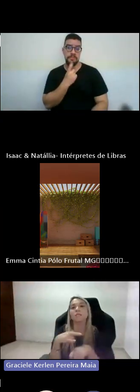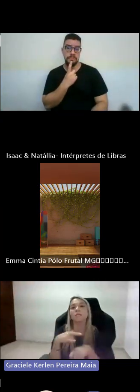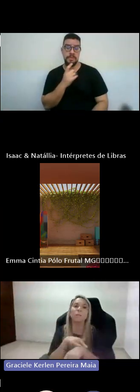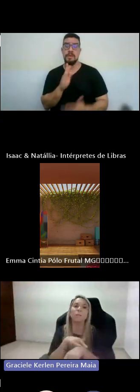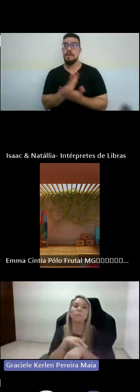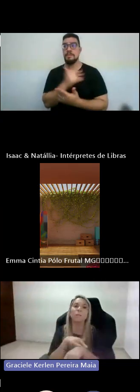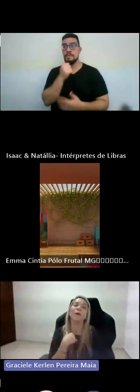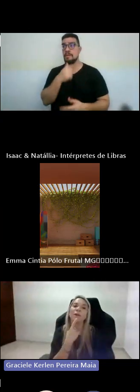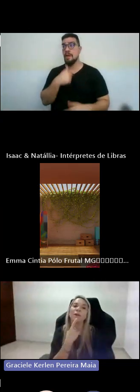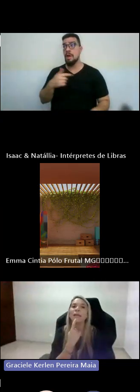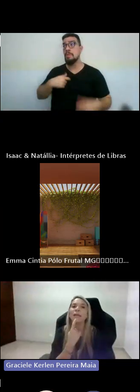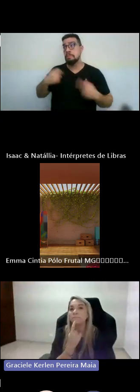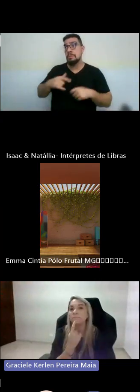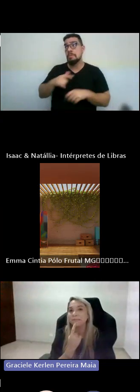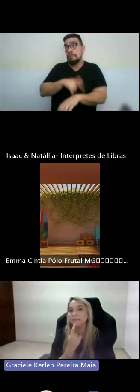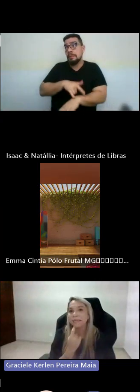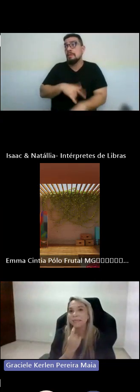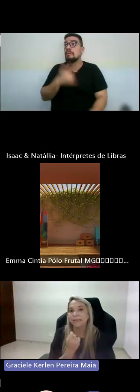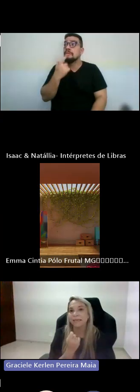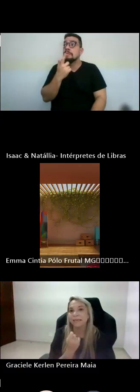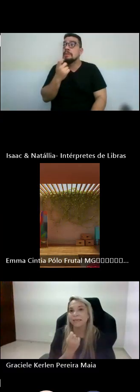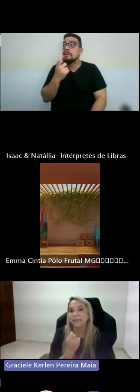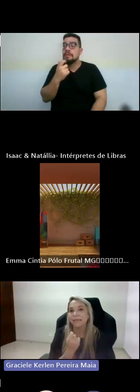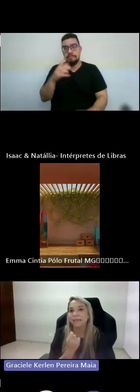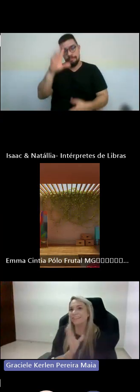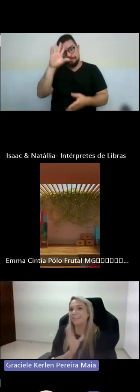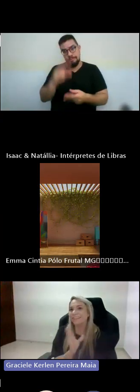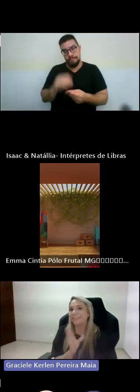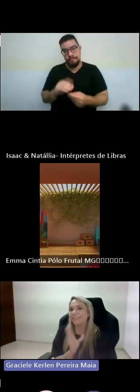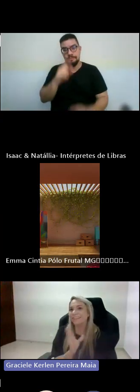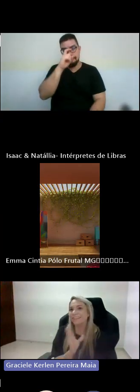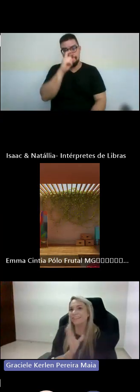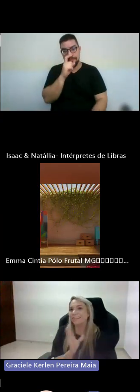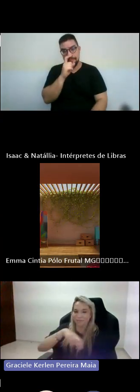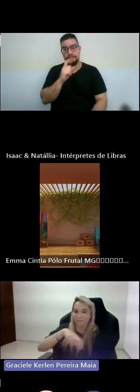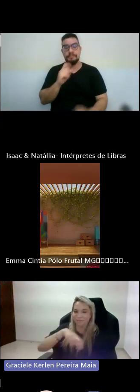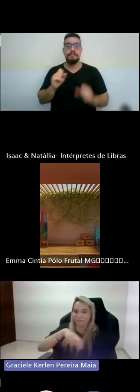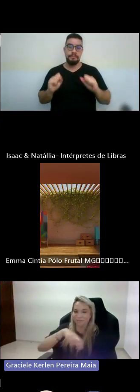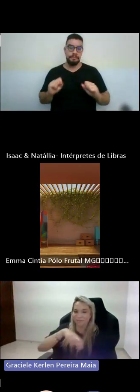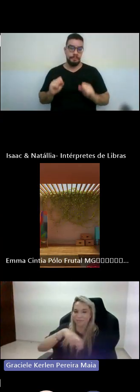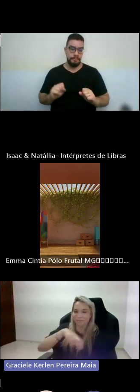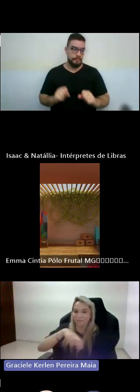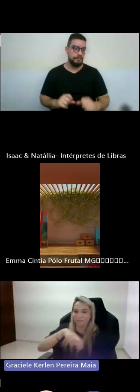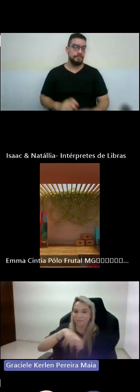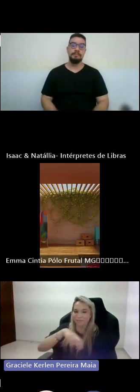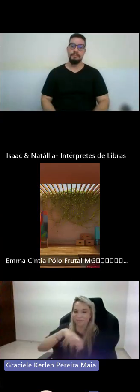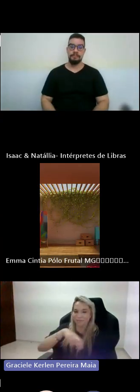falam assim, que eu preciso do banheiro, eu vermelha. Enfim,